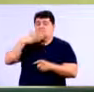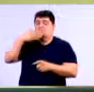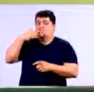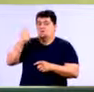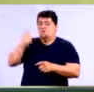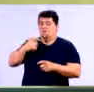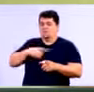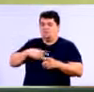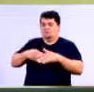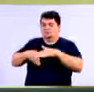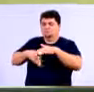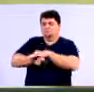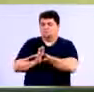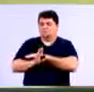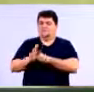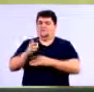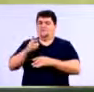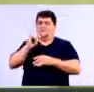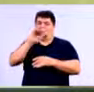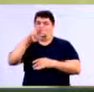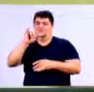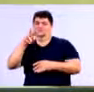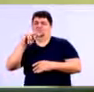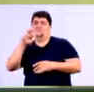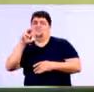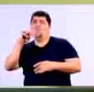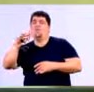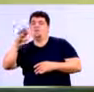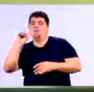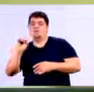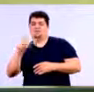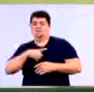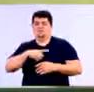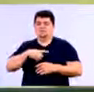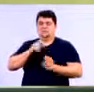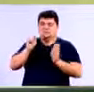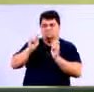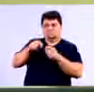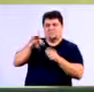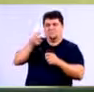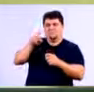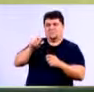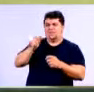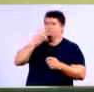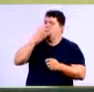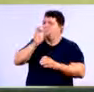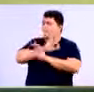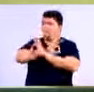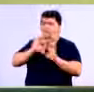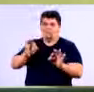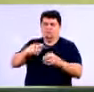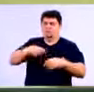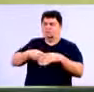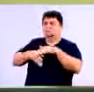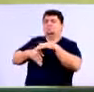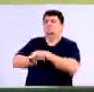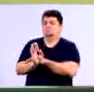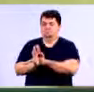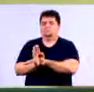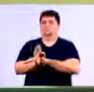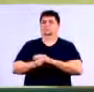fazer investimento, que é aquela taxa que está num nível desejado de retorno para o seu investimento, dentro de um nível de risco